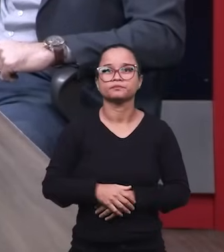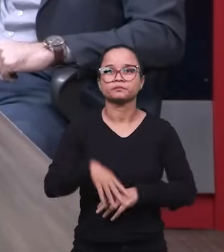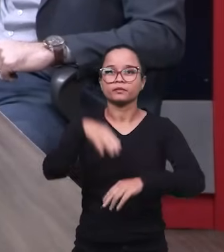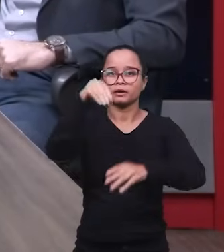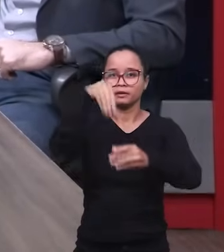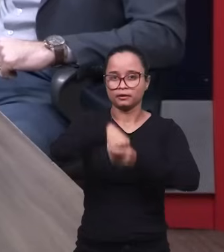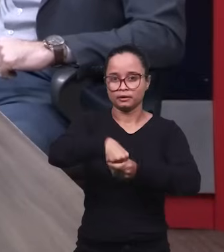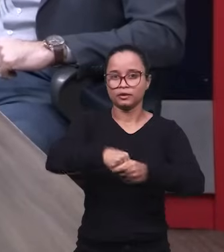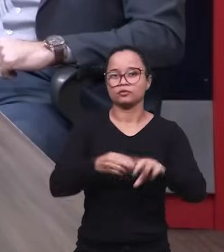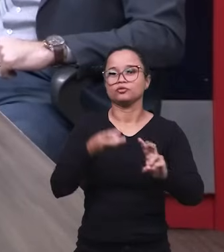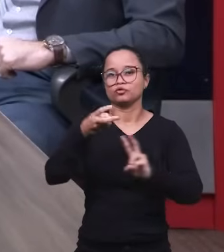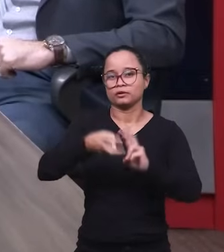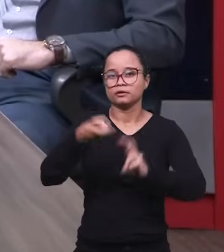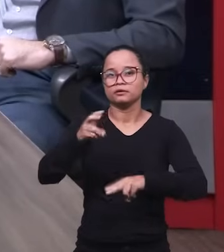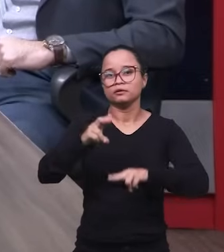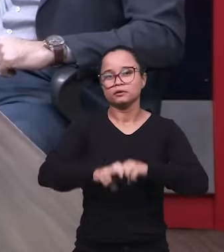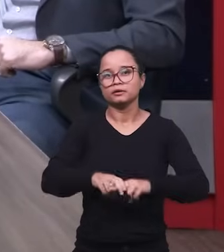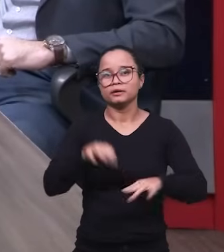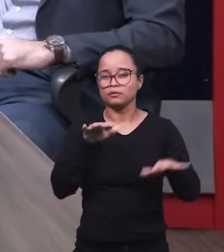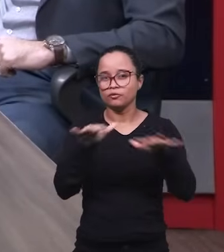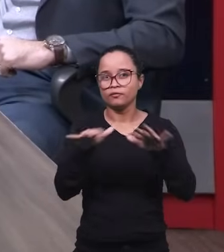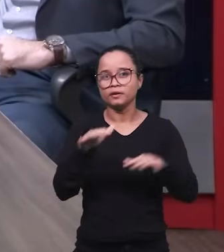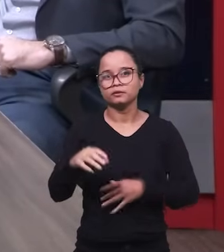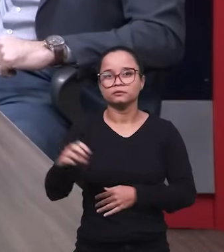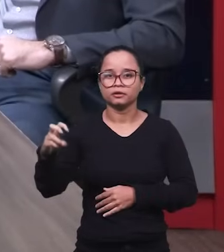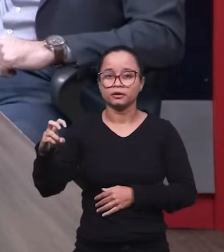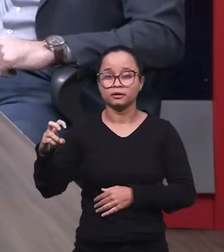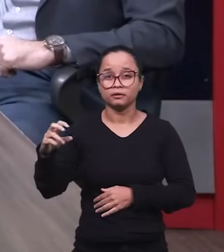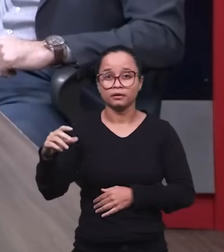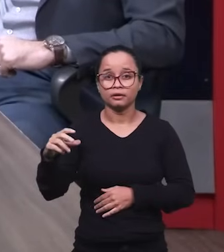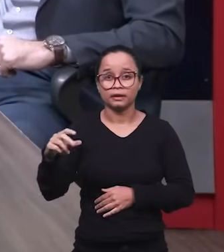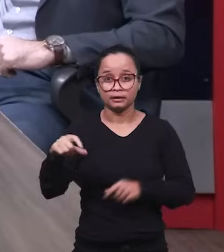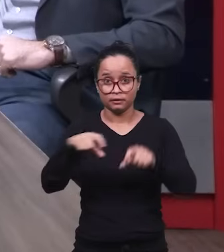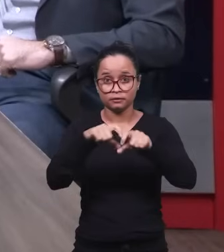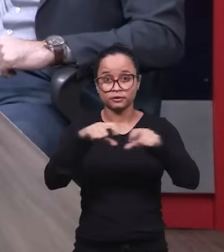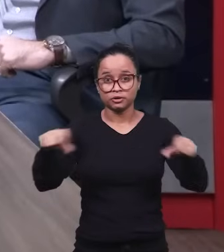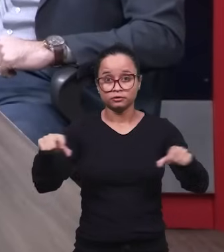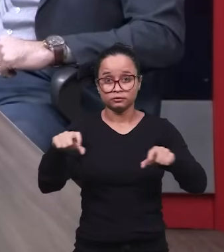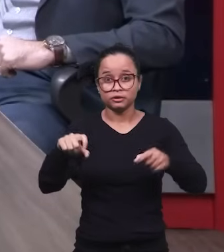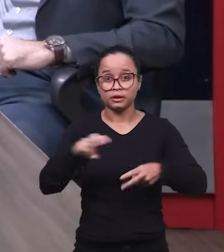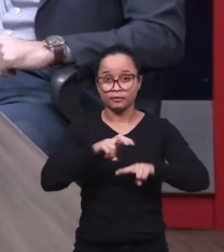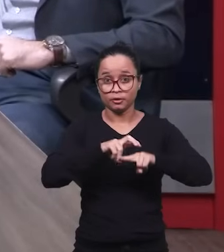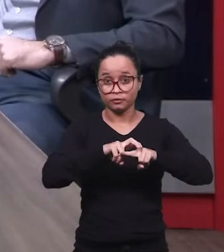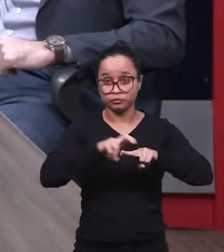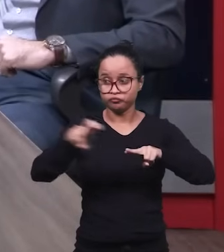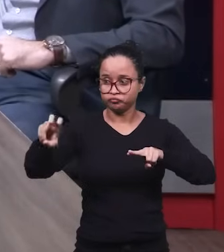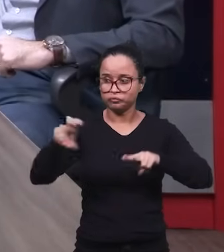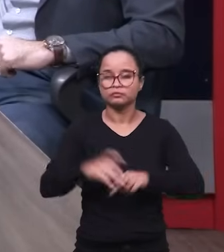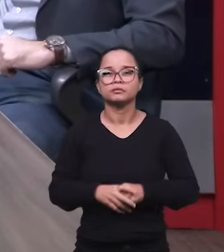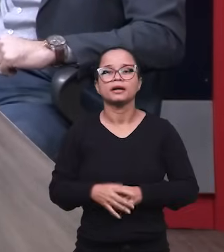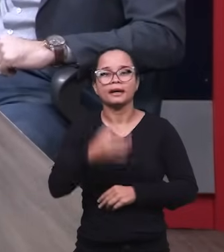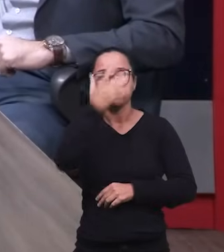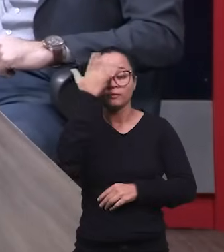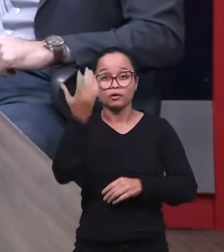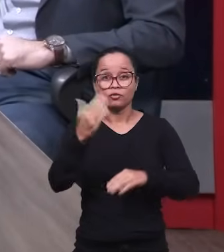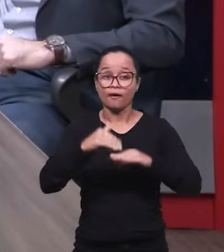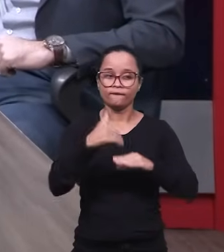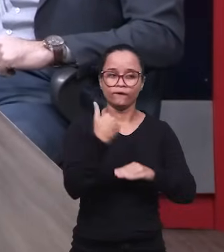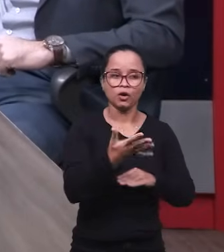ela está dentro do vagão, e o trem está passando pela plataforma, e uma pessoa do lado de fora